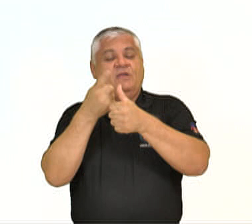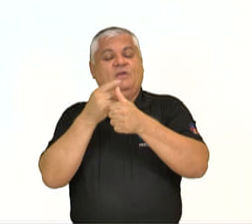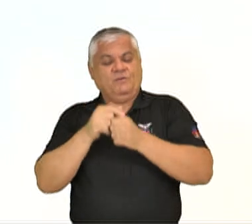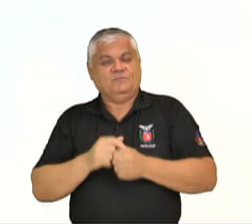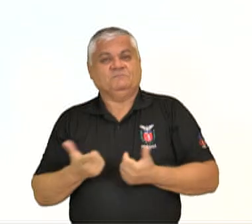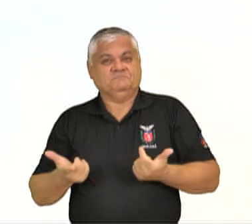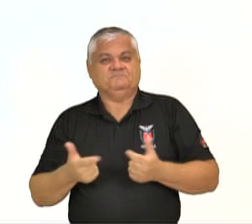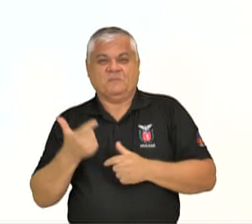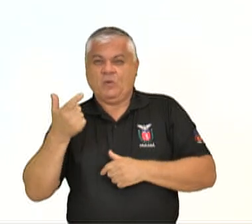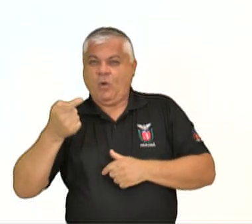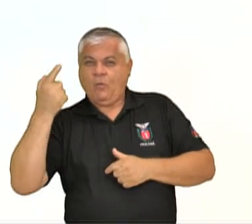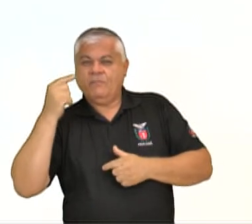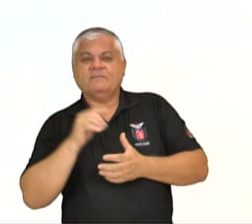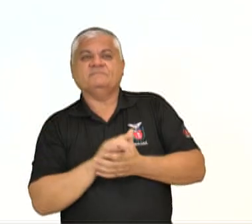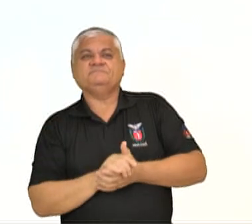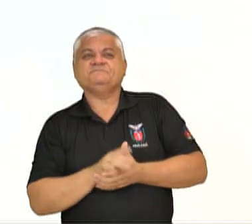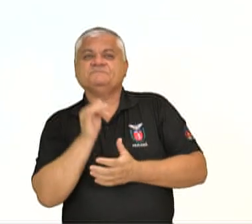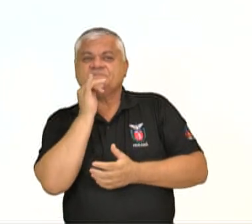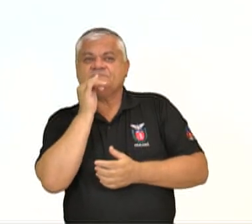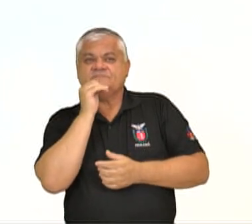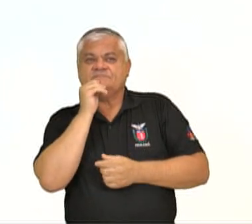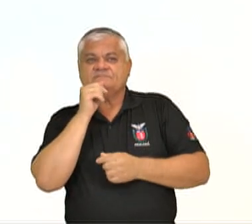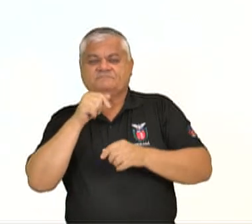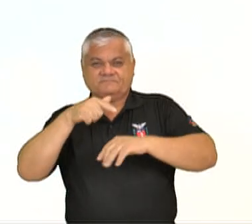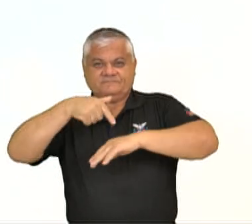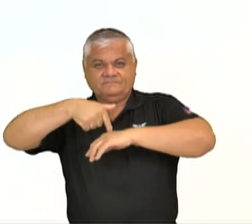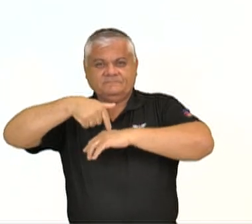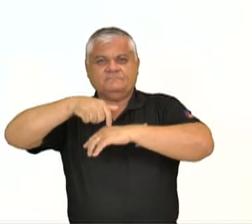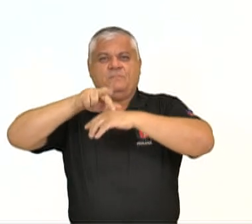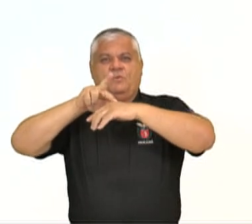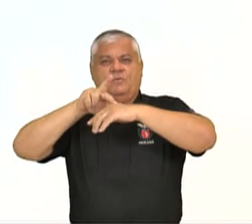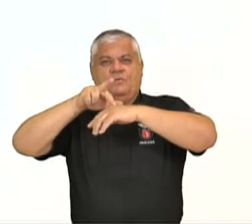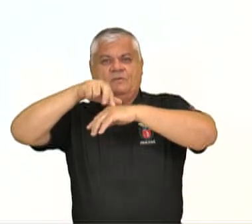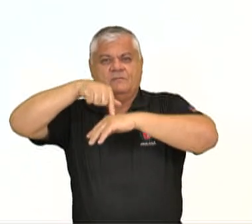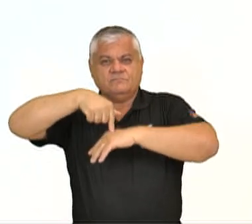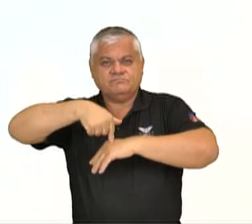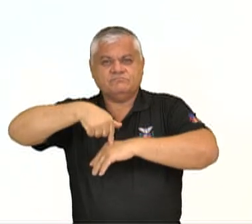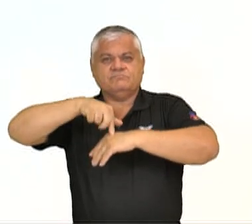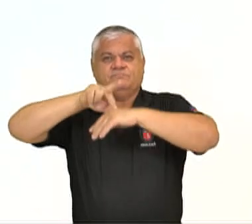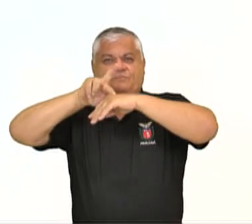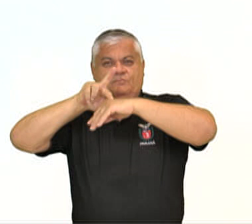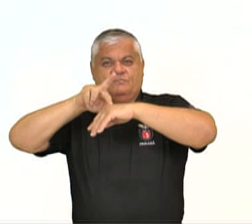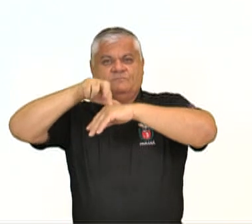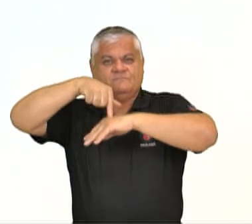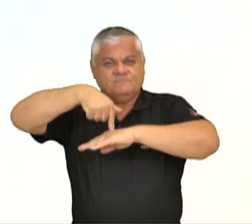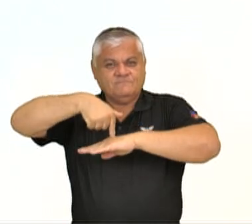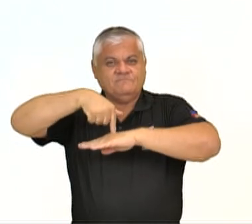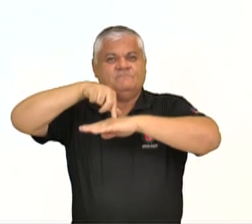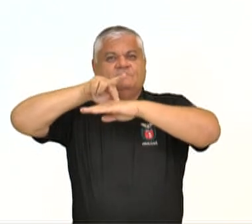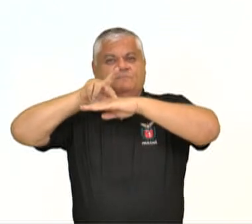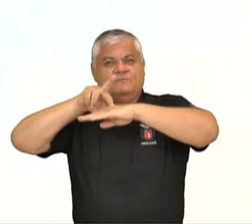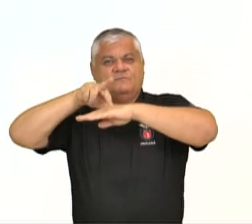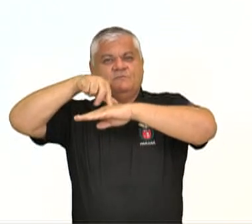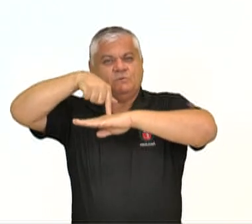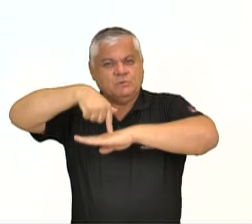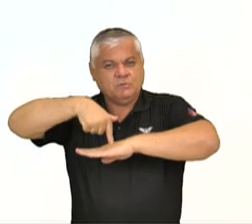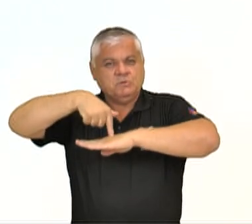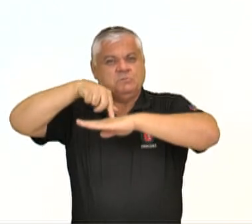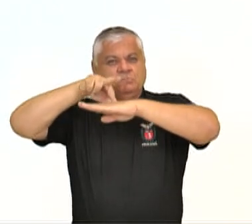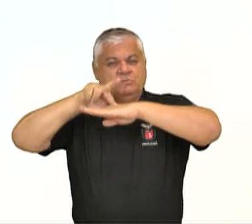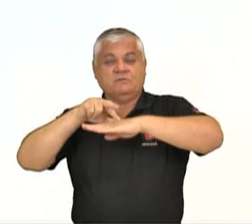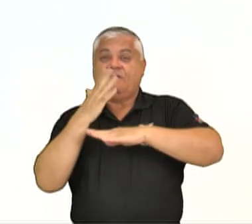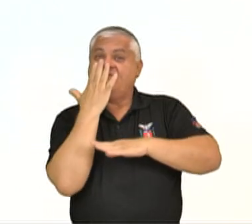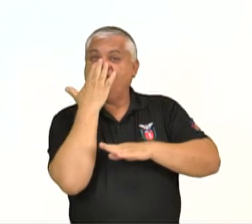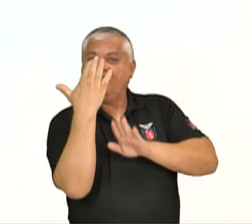de capoeira. Então é um movimento simples, chutando-se o adversário com a ponta do pé, estando totalmente de